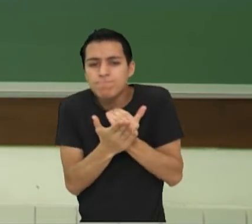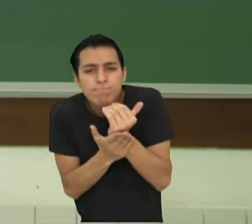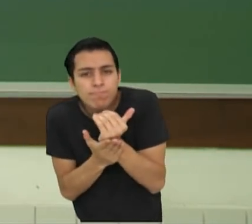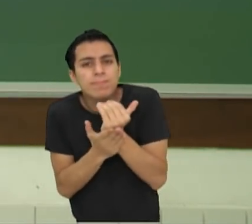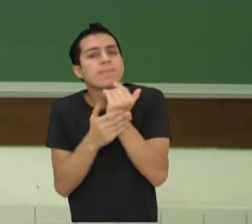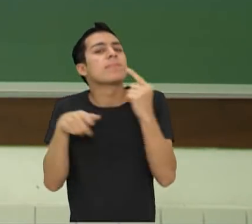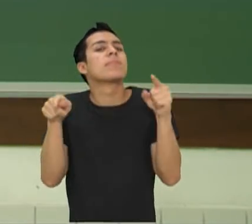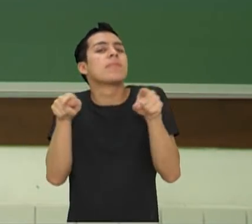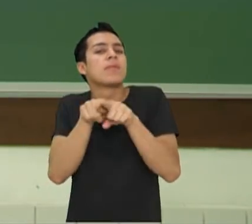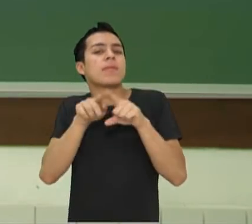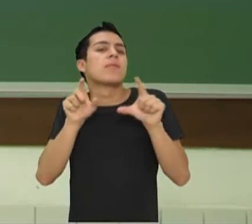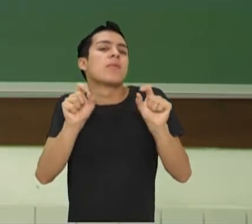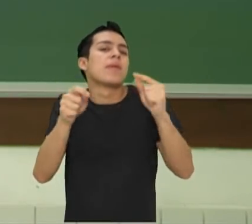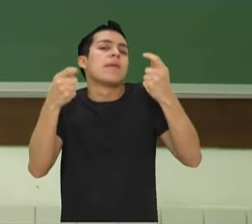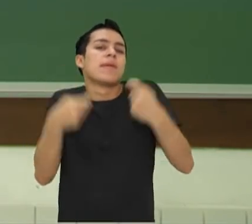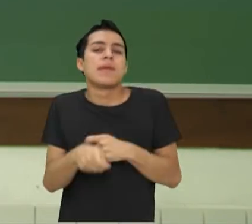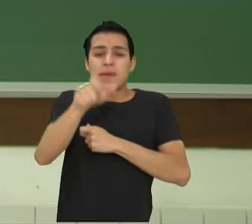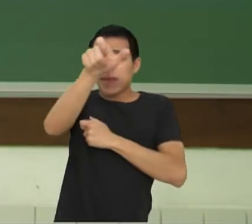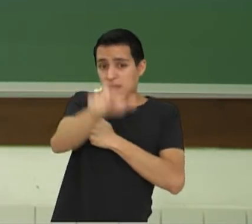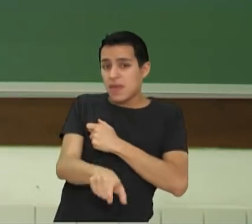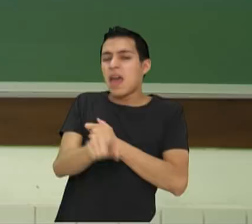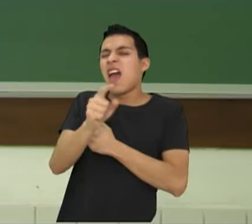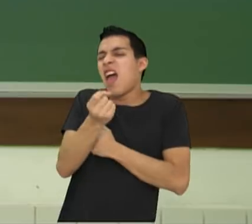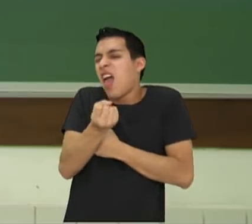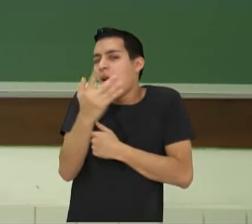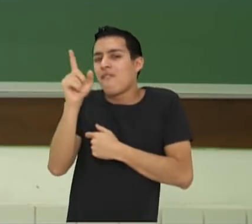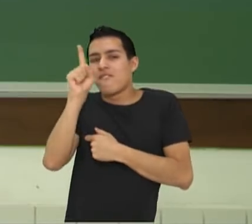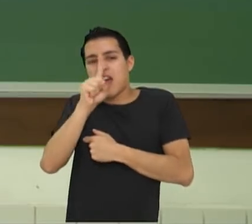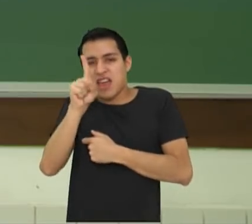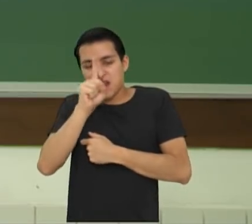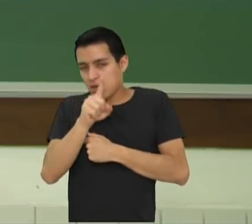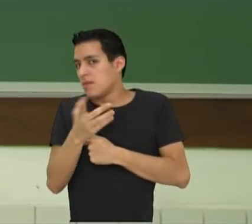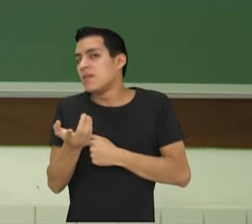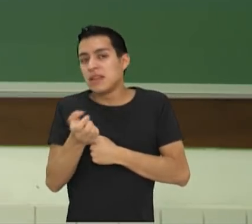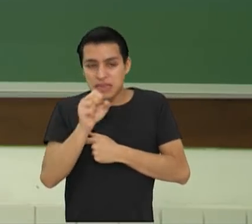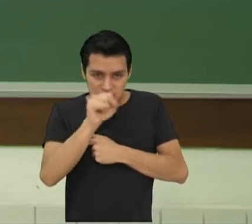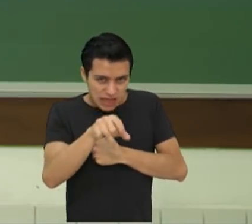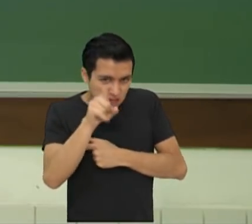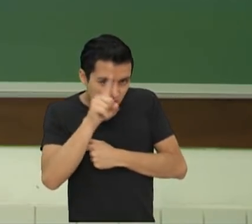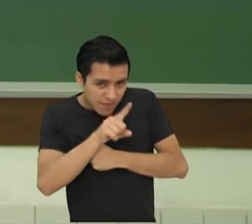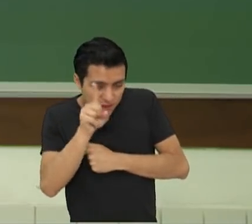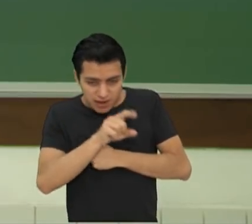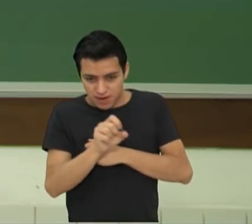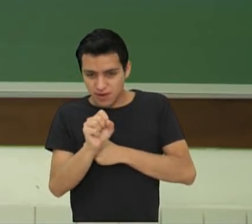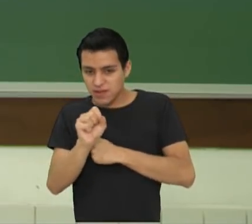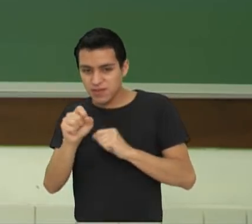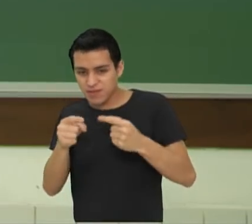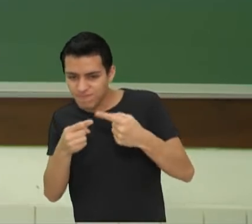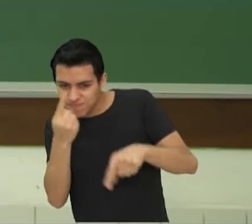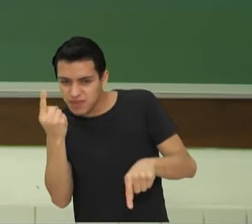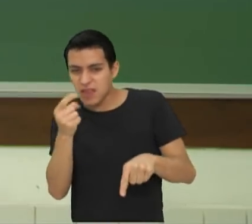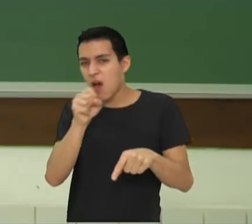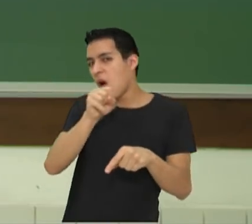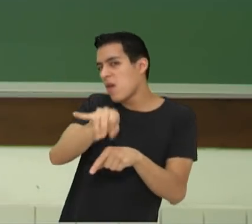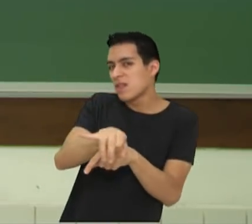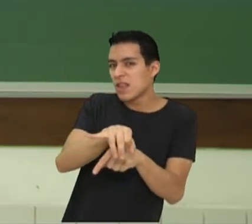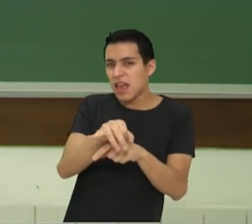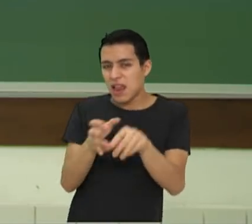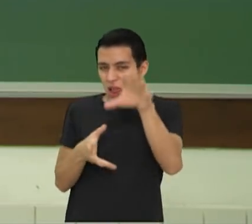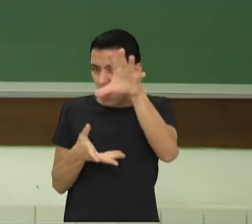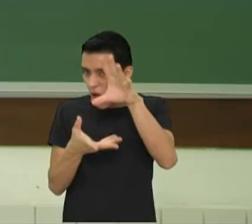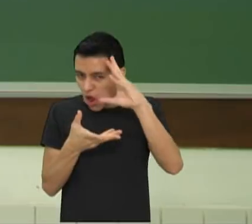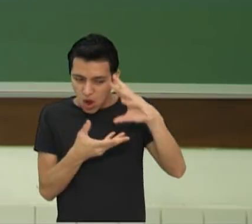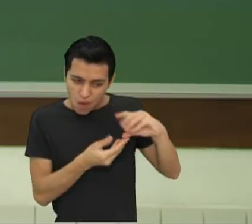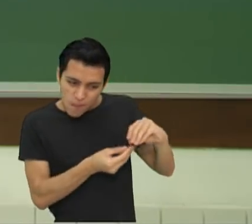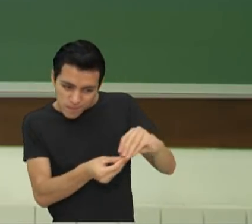xadrez, você precisa que o seu adversário cometa alguns erros. Então, se ele fizer uma jogada diferente, ou se ele já entender o